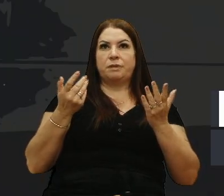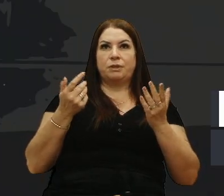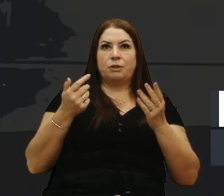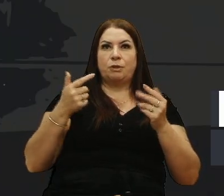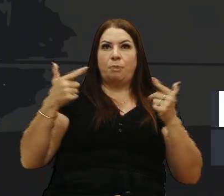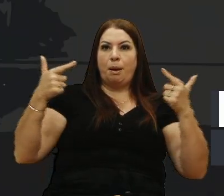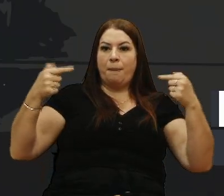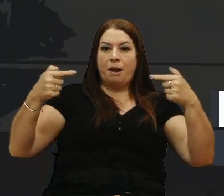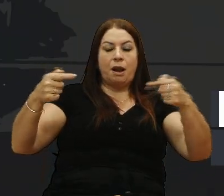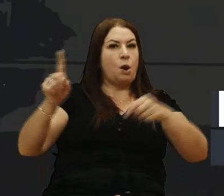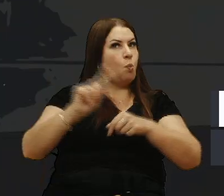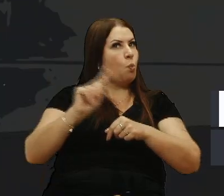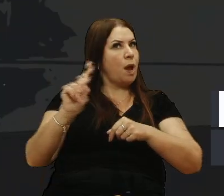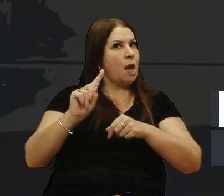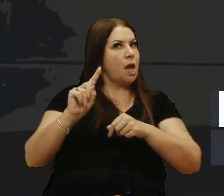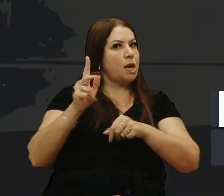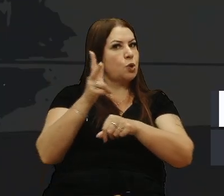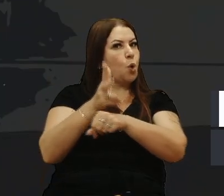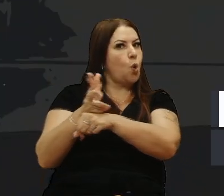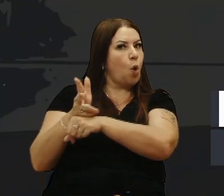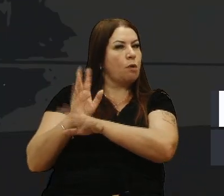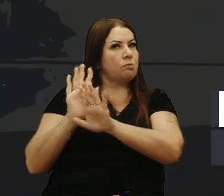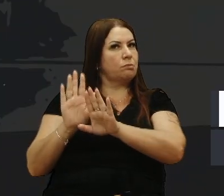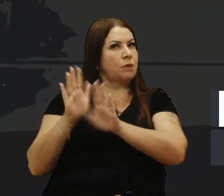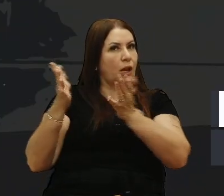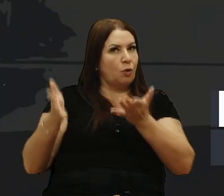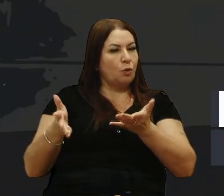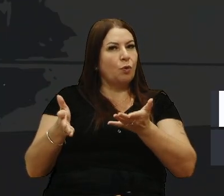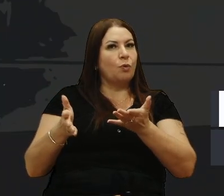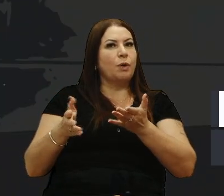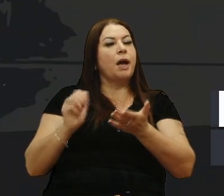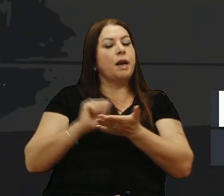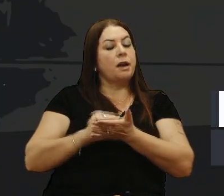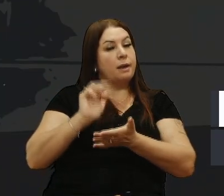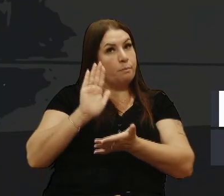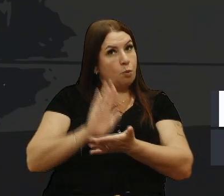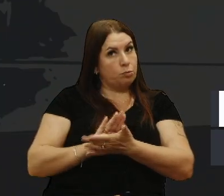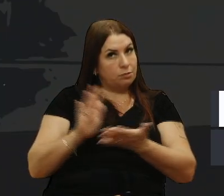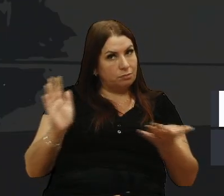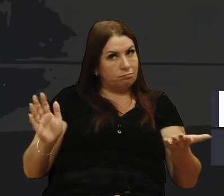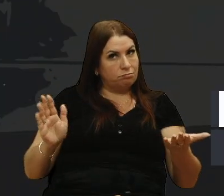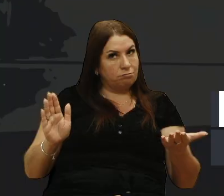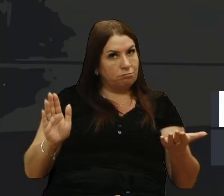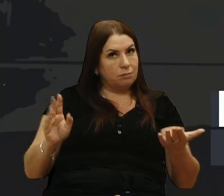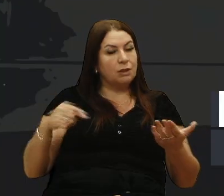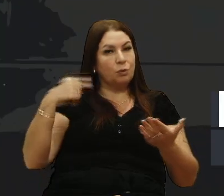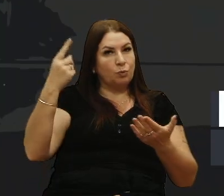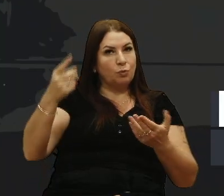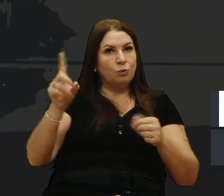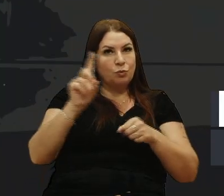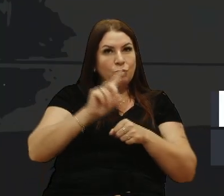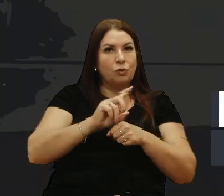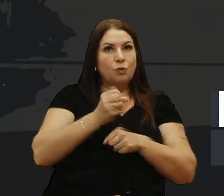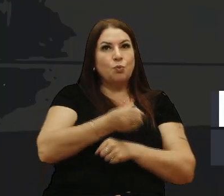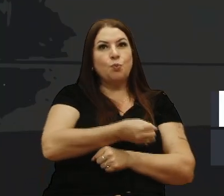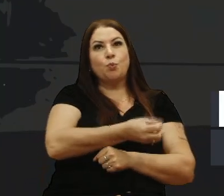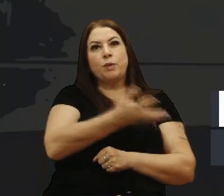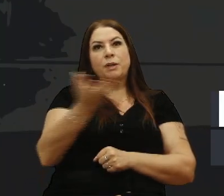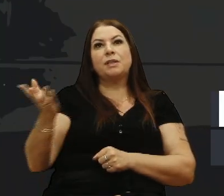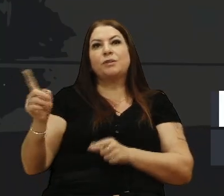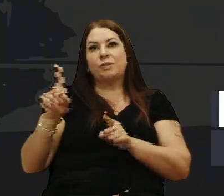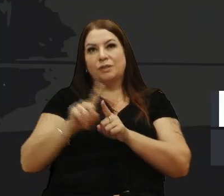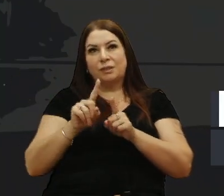pardais, não era pardal, era só cercamento eletrônico. Agora, ele é multa, e daqui a pouco a gente vai trazer nos próximos dias a quantidade que